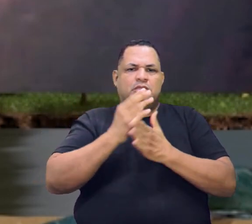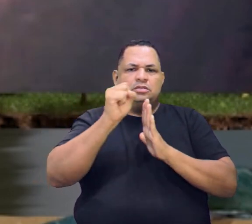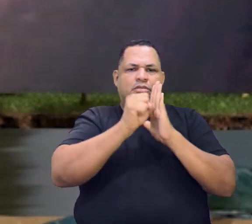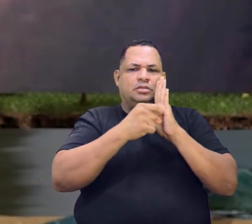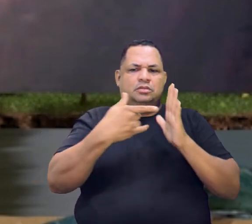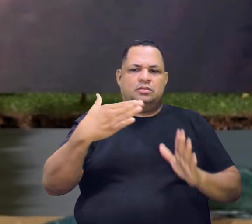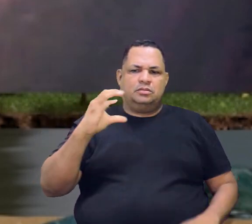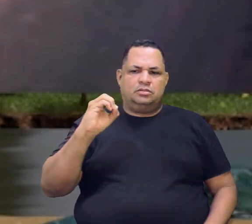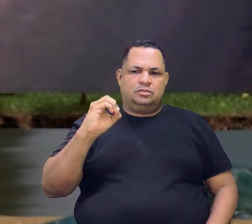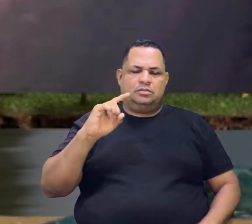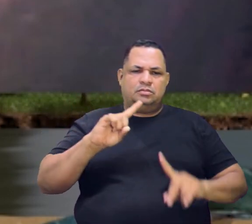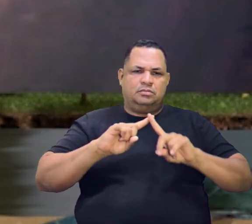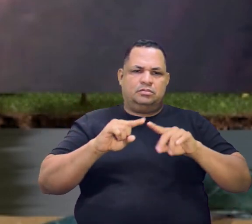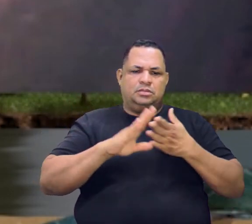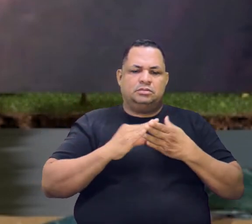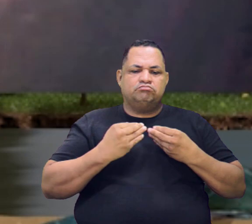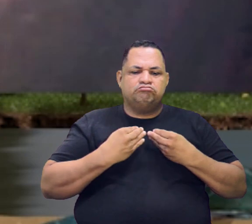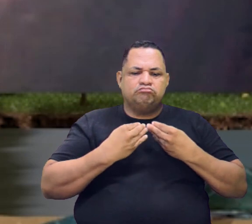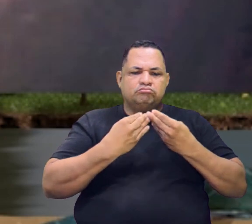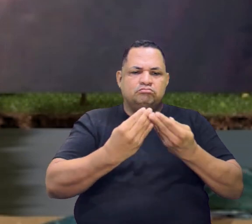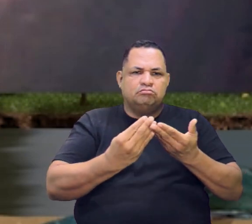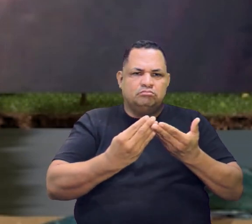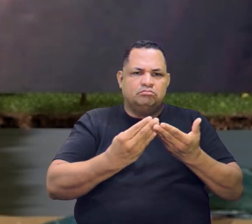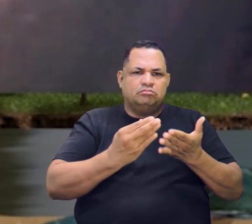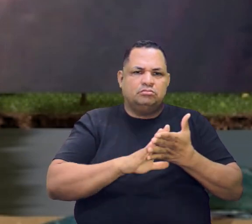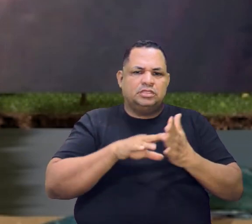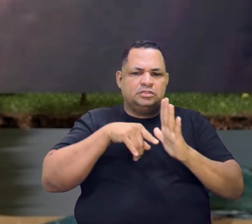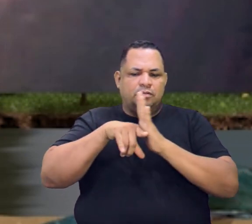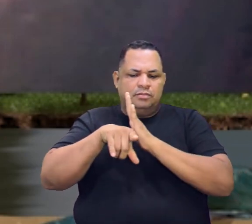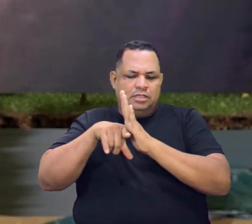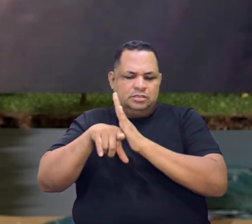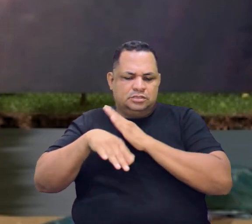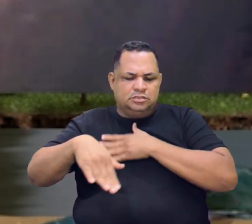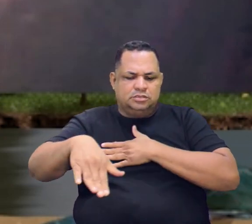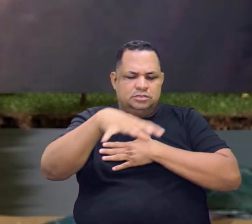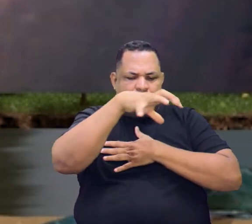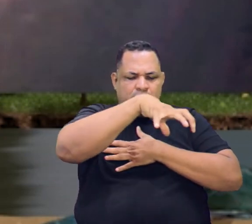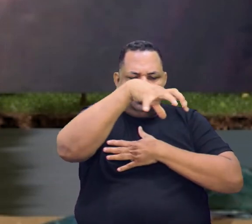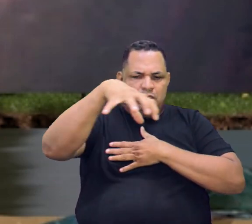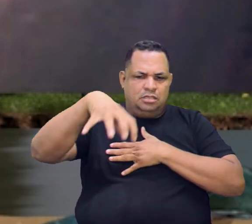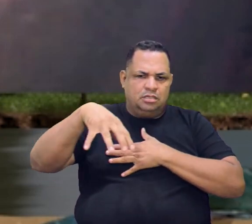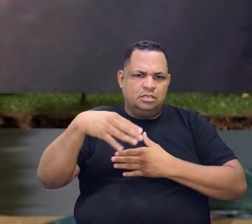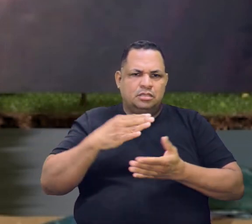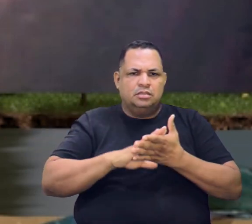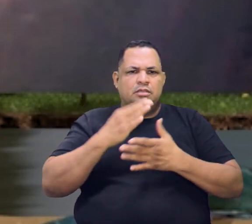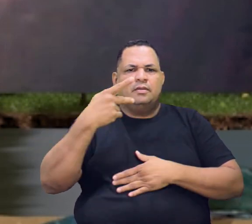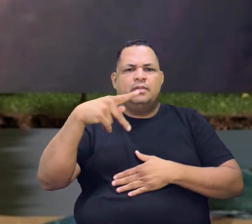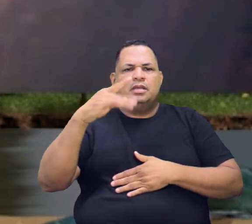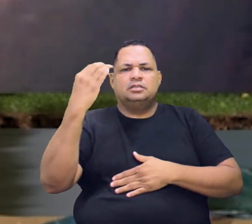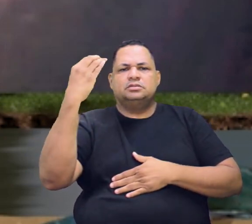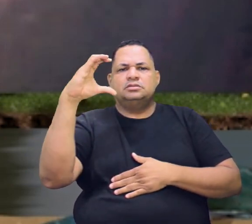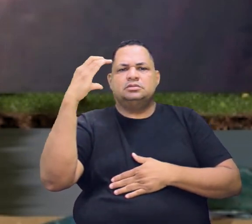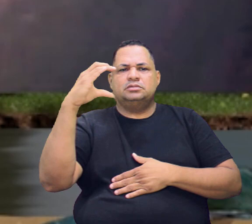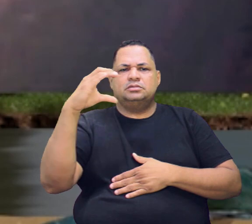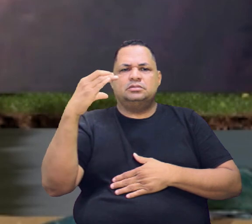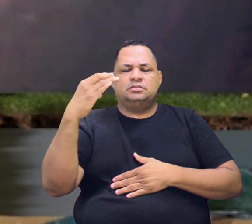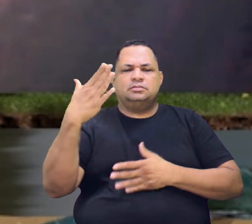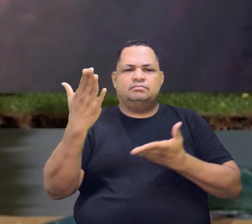Amazonas. Porém, a estação telegráfica e as linhas telegráficas foram concluídas no